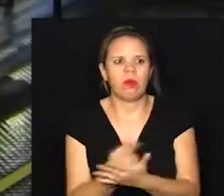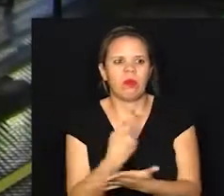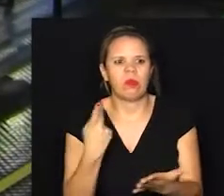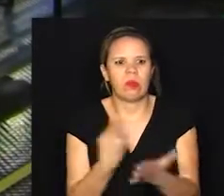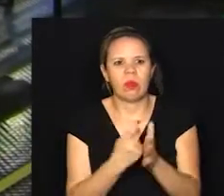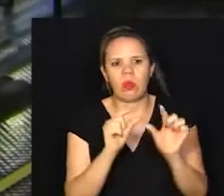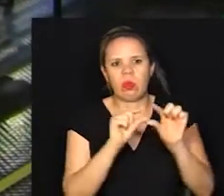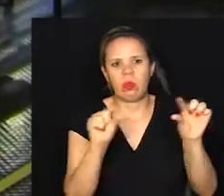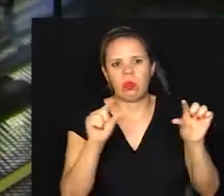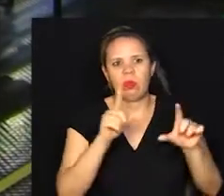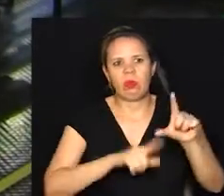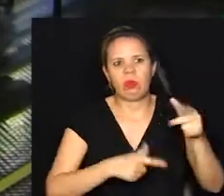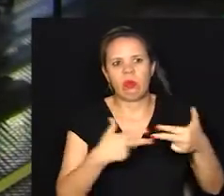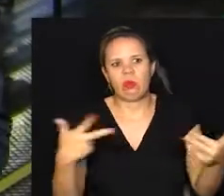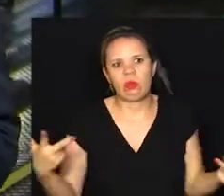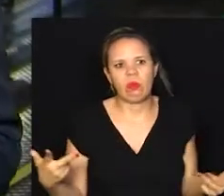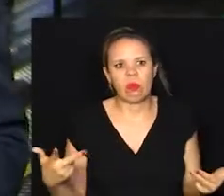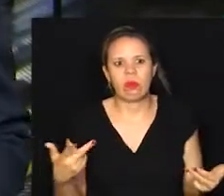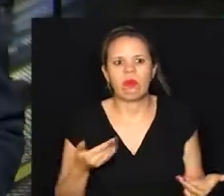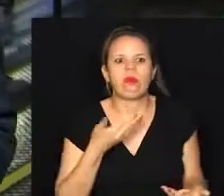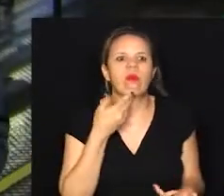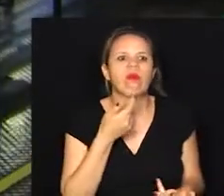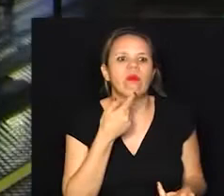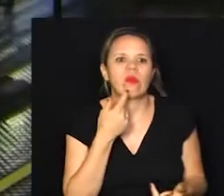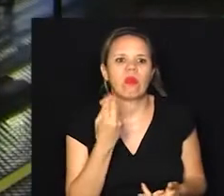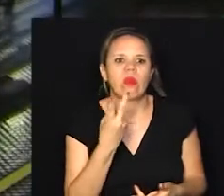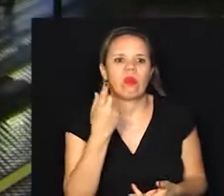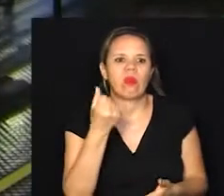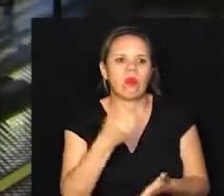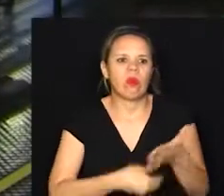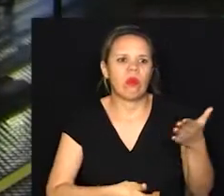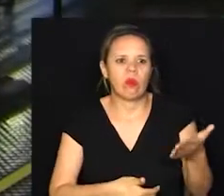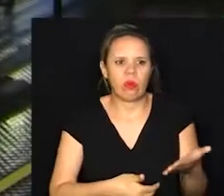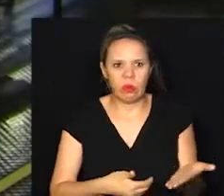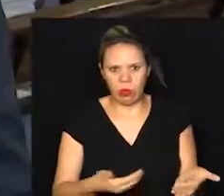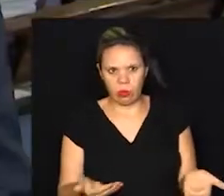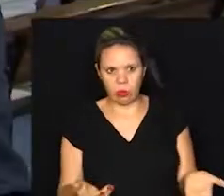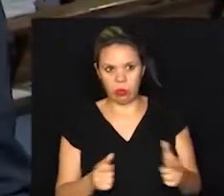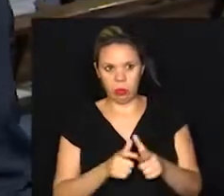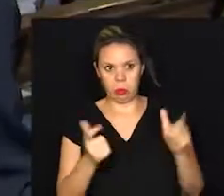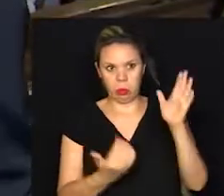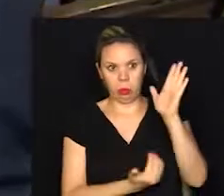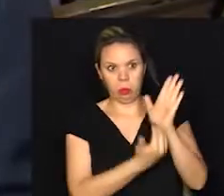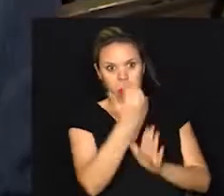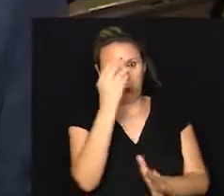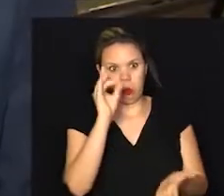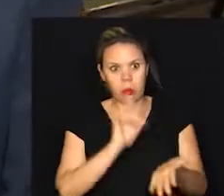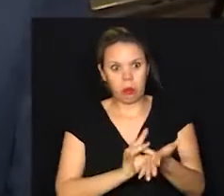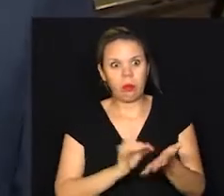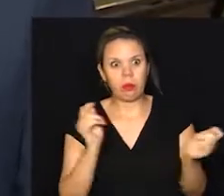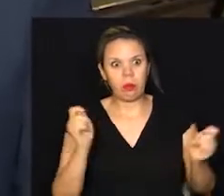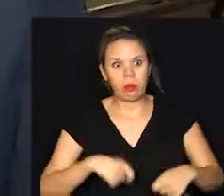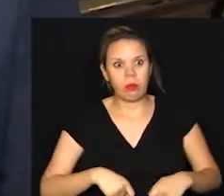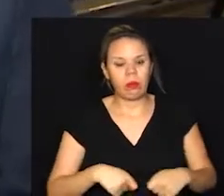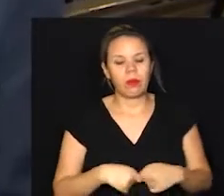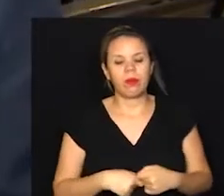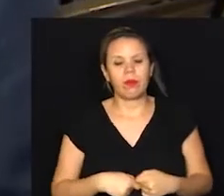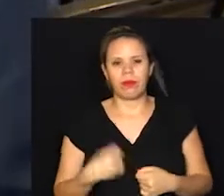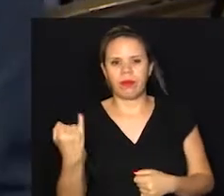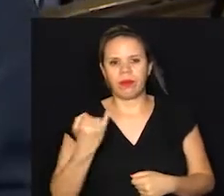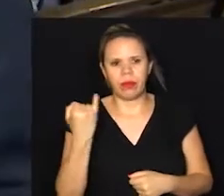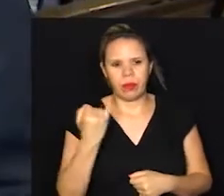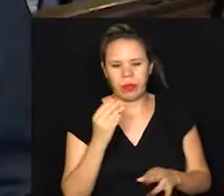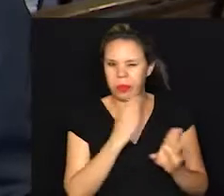erros ortográficos, com vantagens, preços com descontos maiores do que o realmente praticado,